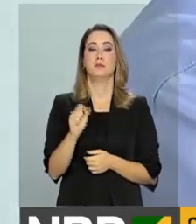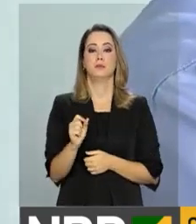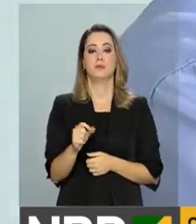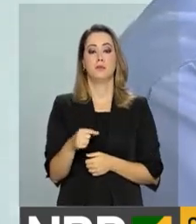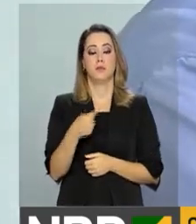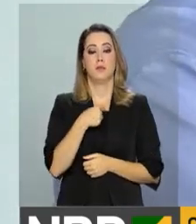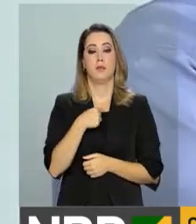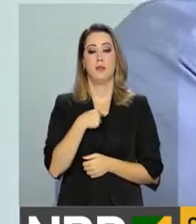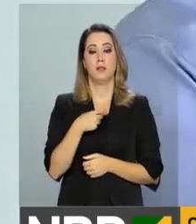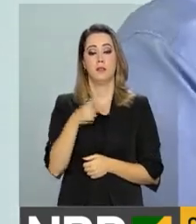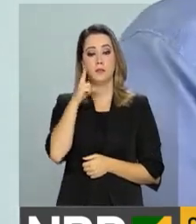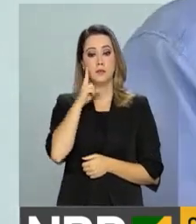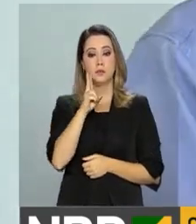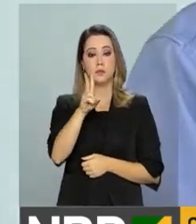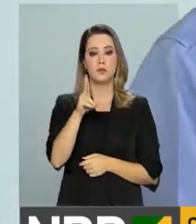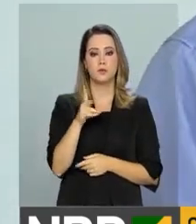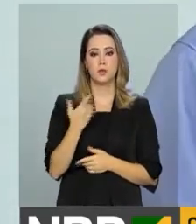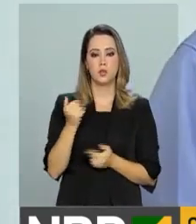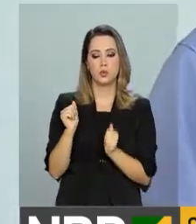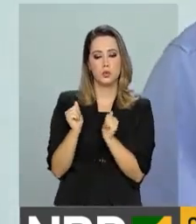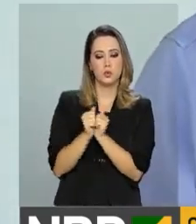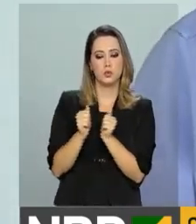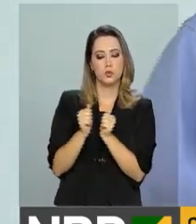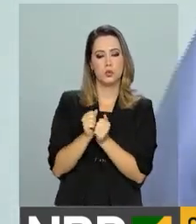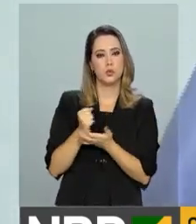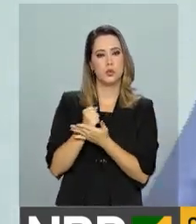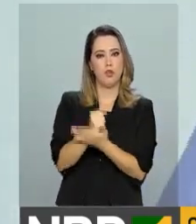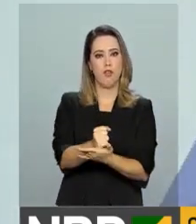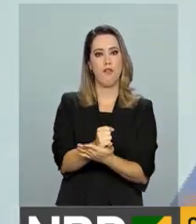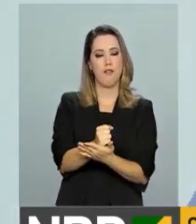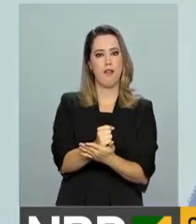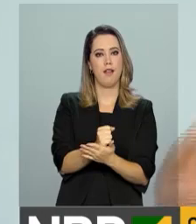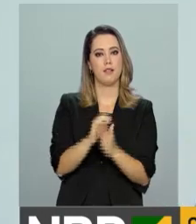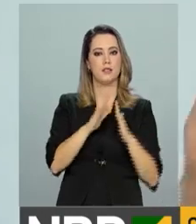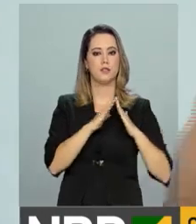que eu acompanho essa entrega, eu me lembro de